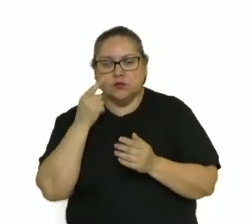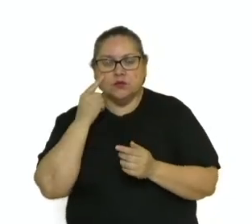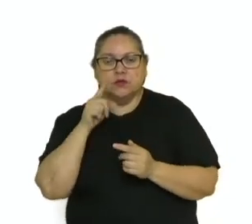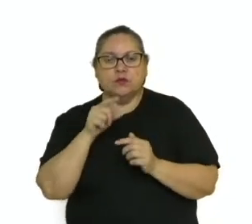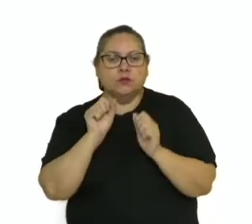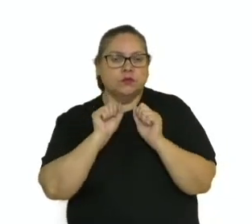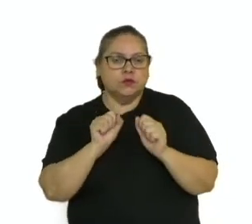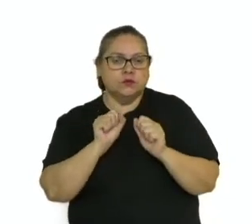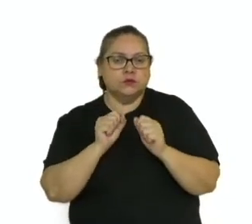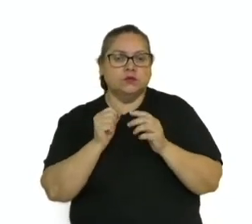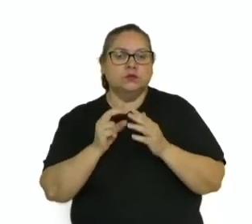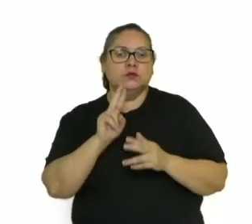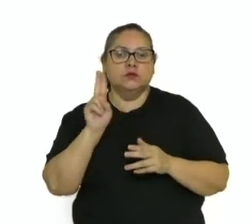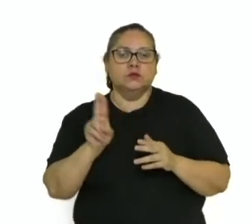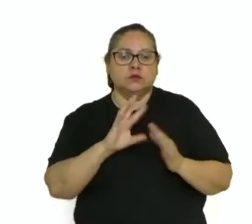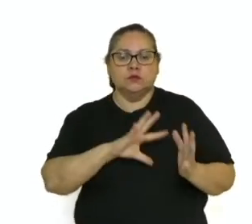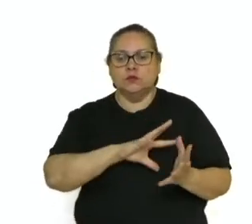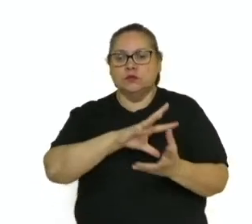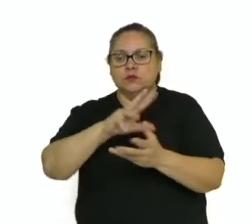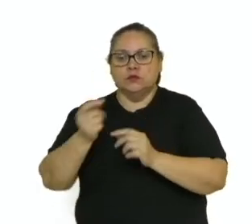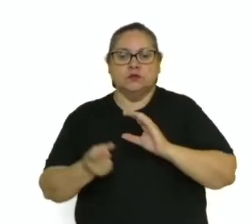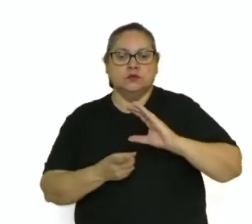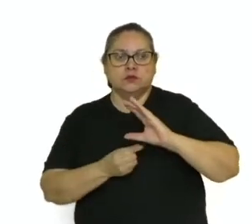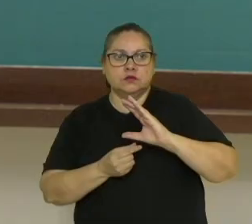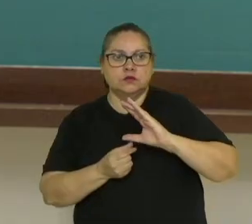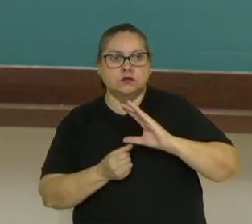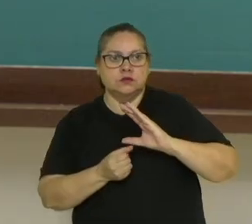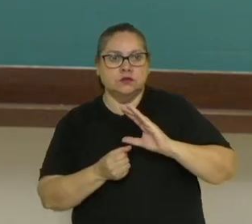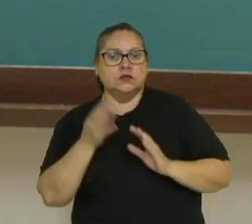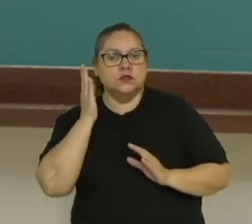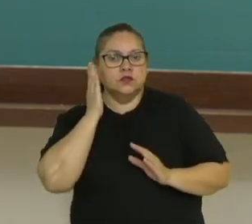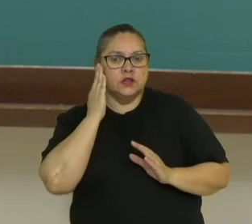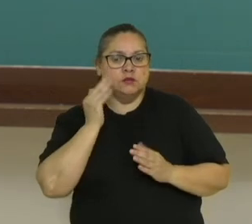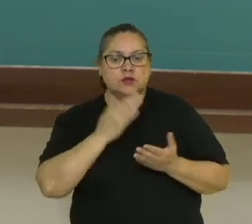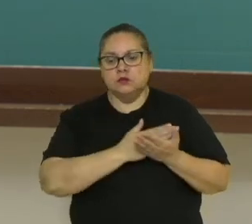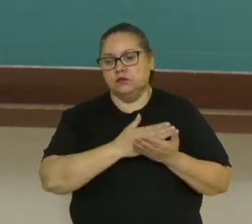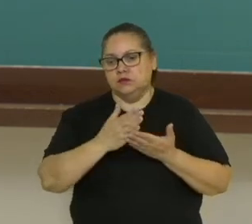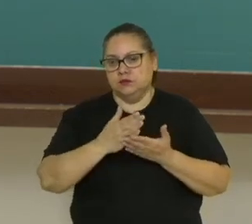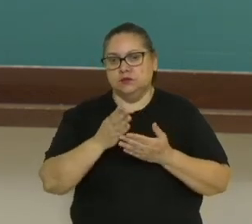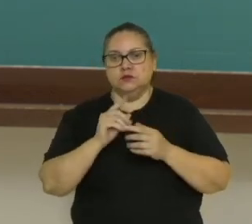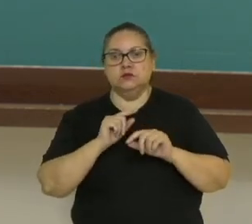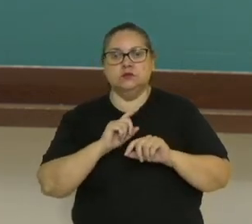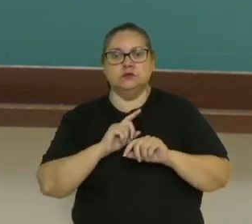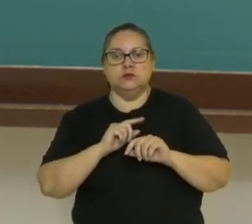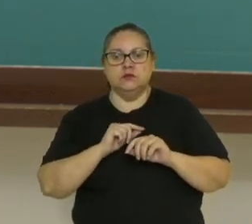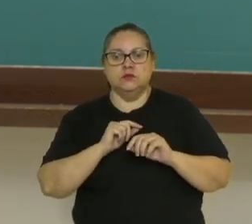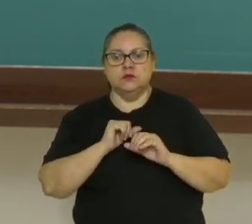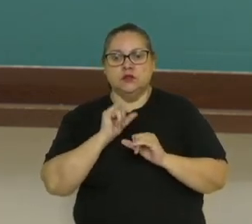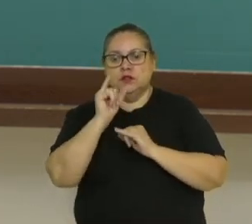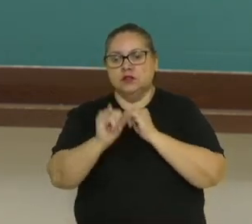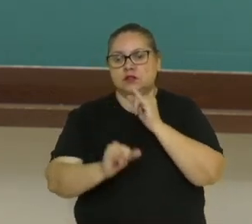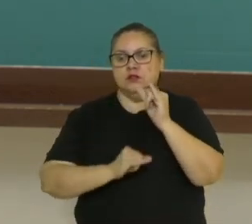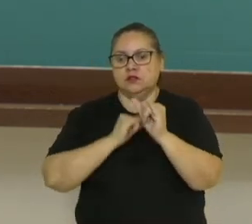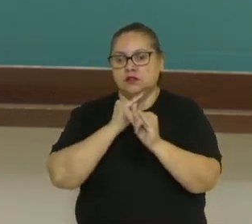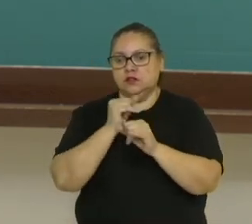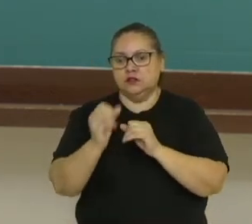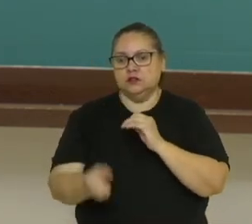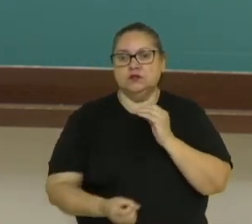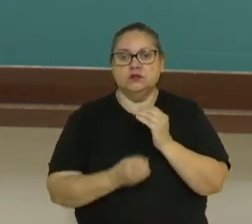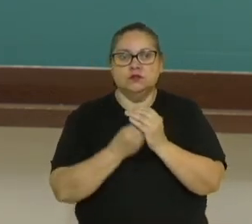potente instrumento de mundialização do capitalismo. A gente sabe que a partir do momento da internet